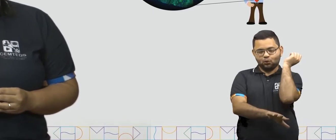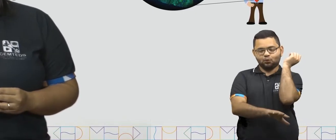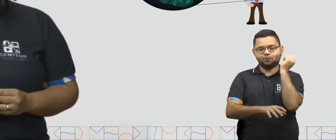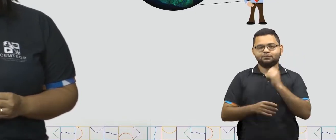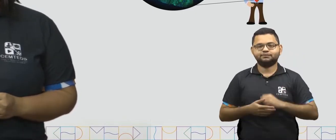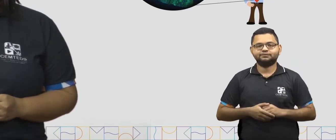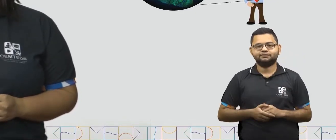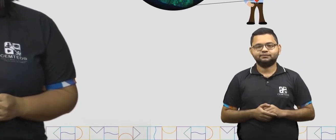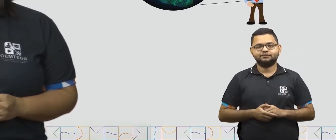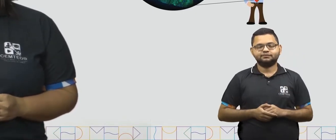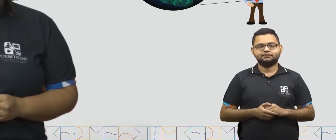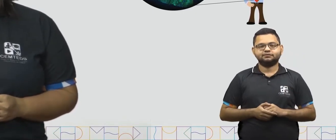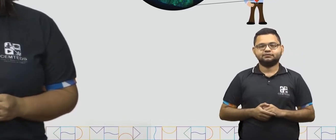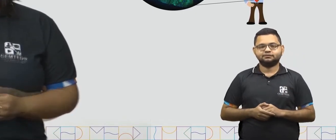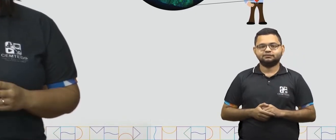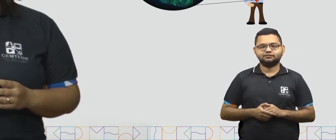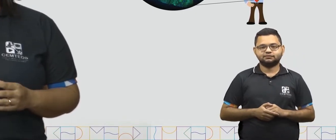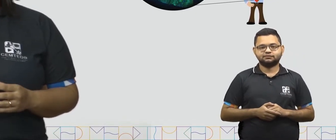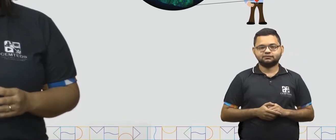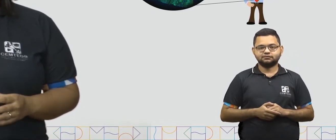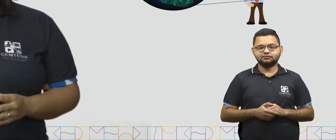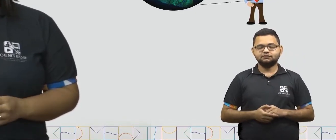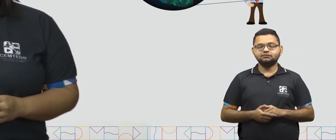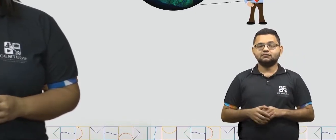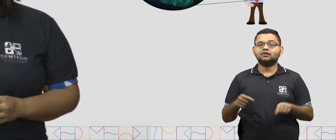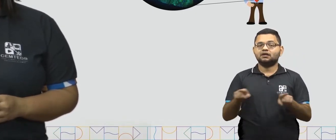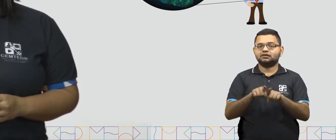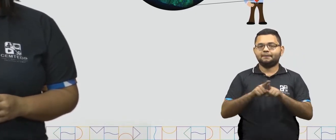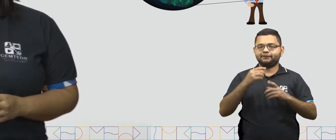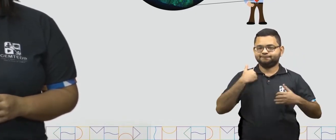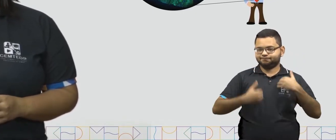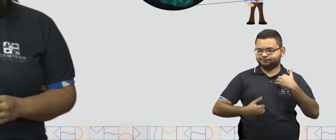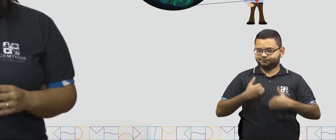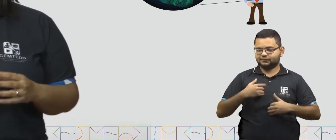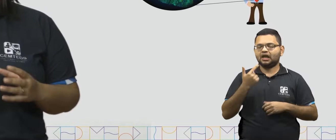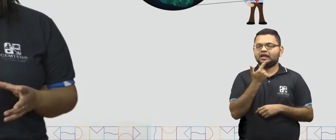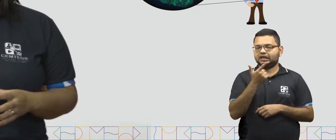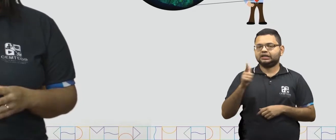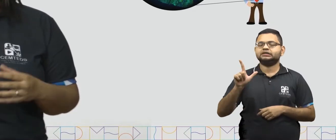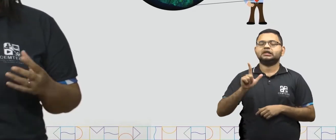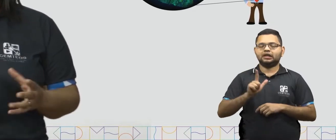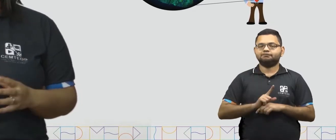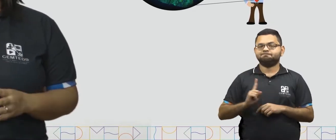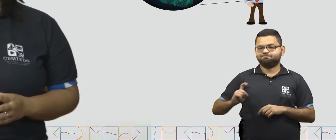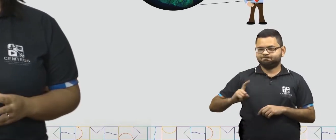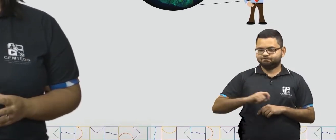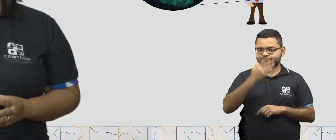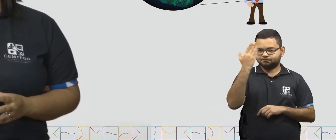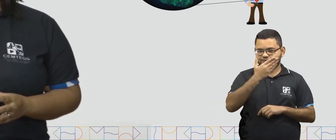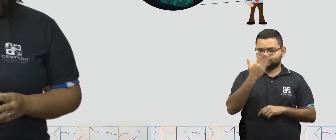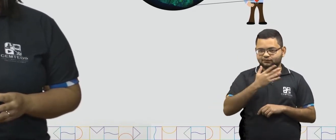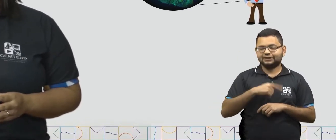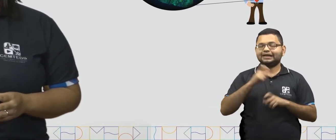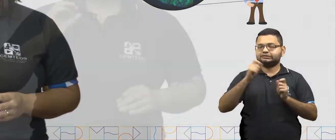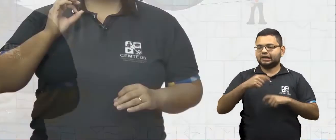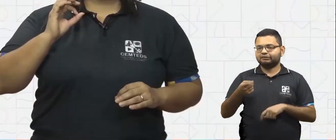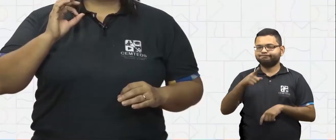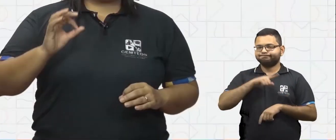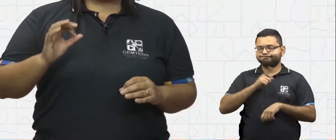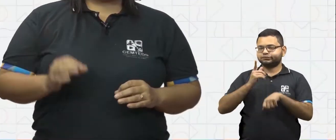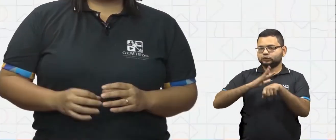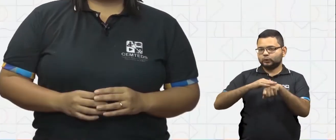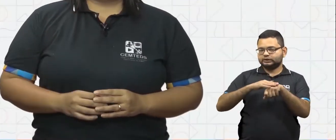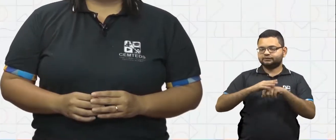no final do intestino grosso. No corpo humano, outros micro-organismos podem gerar doenças infecciosas.